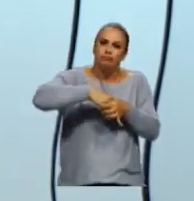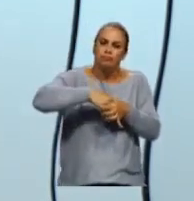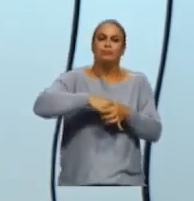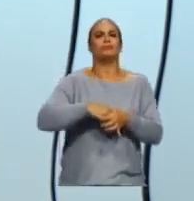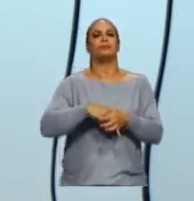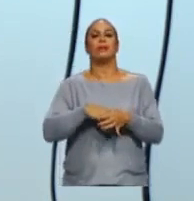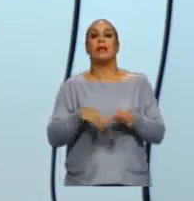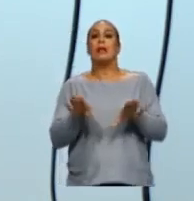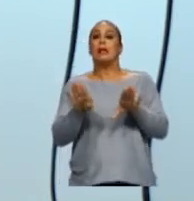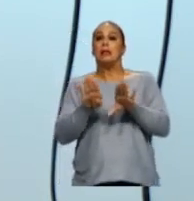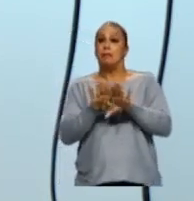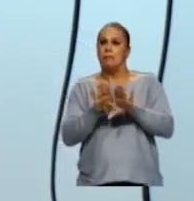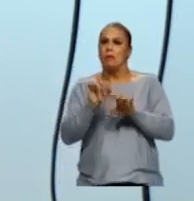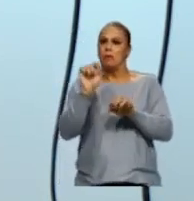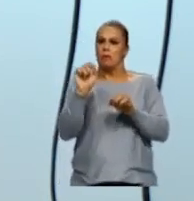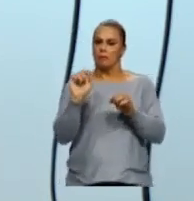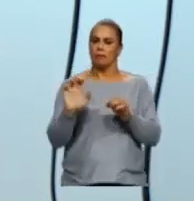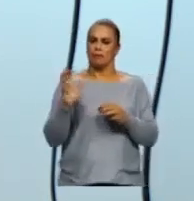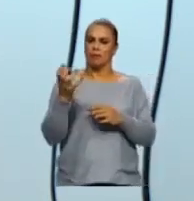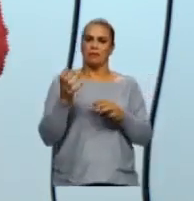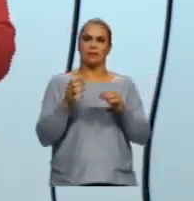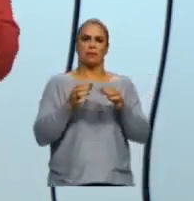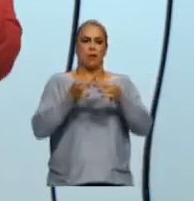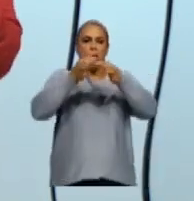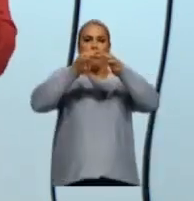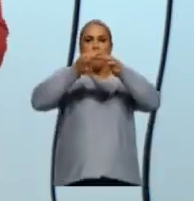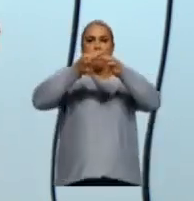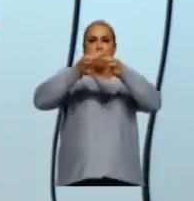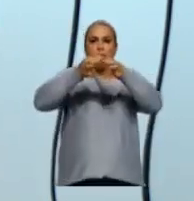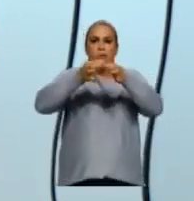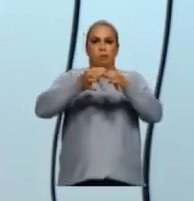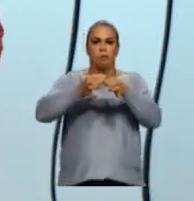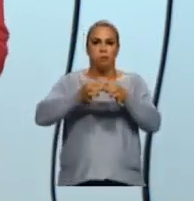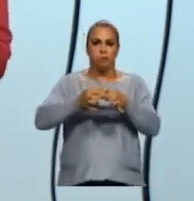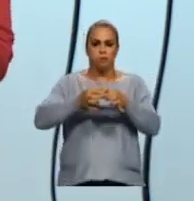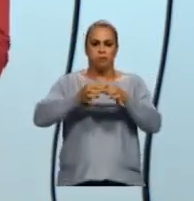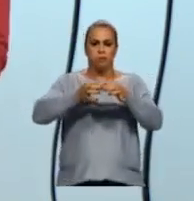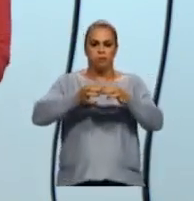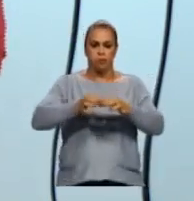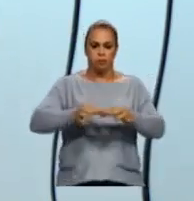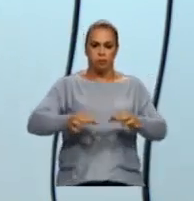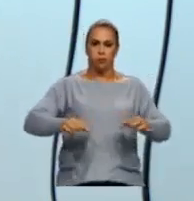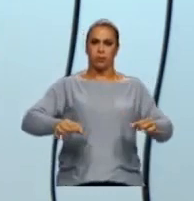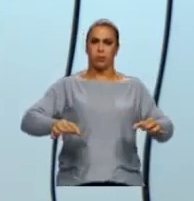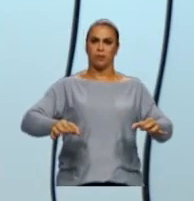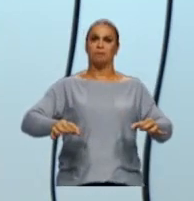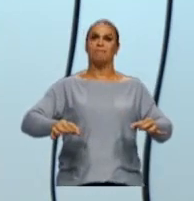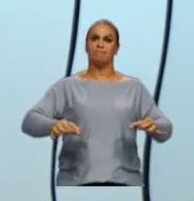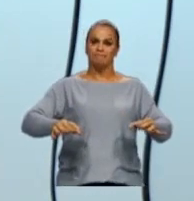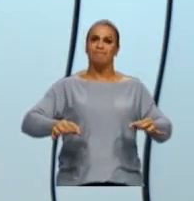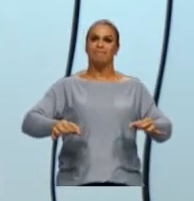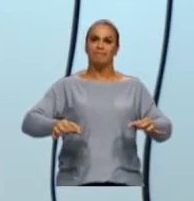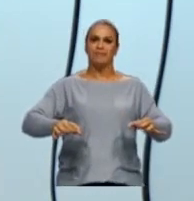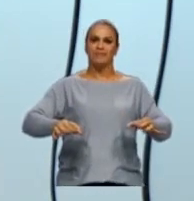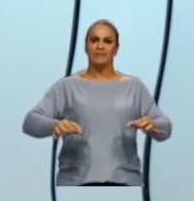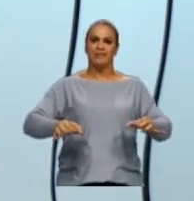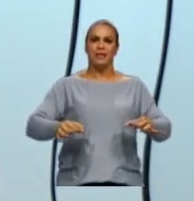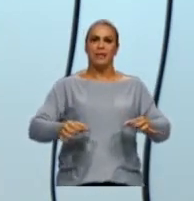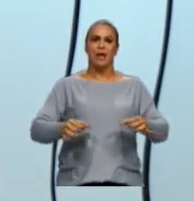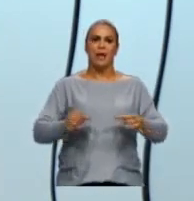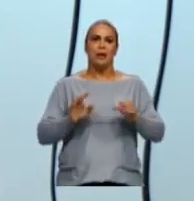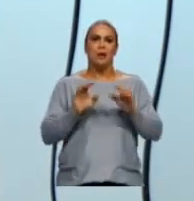se ramificar no que a gente chama de brônquios. Os brônquios é uma ramificação da traqueia,